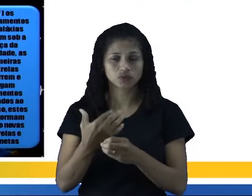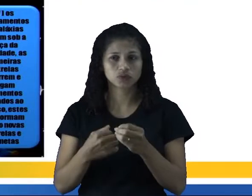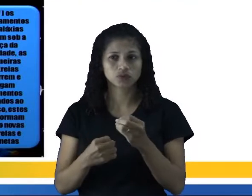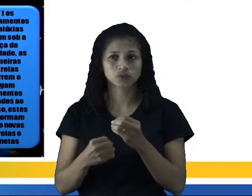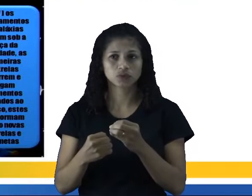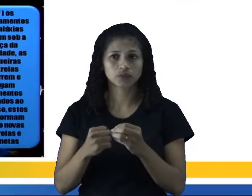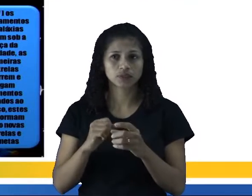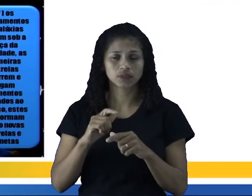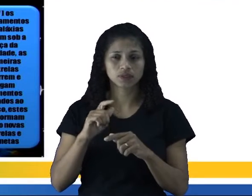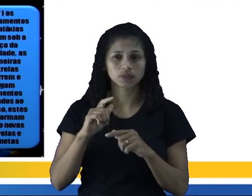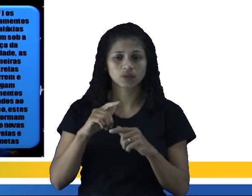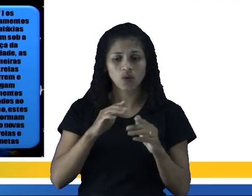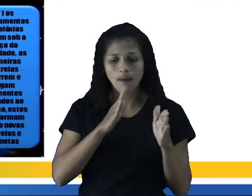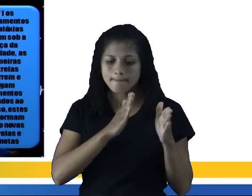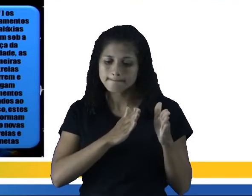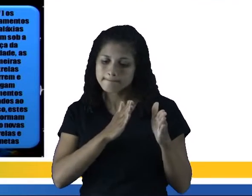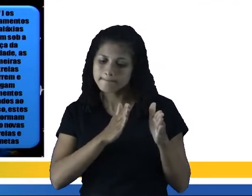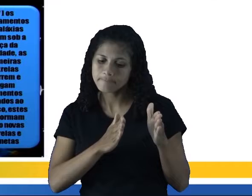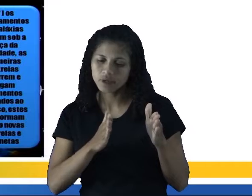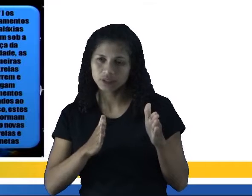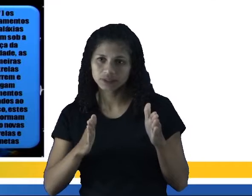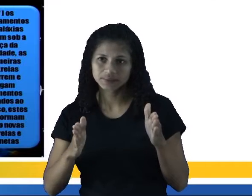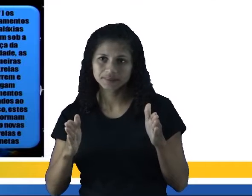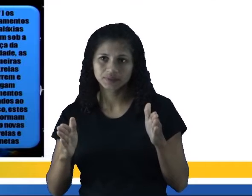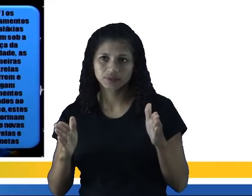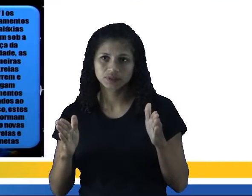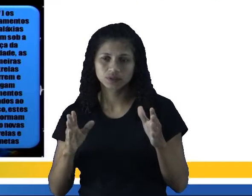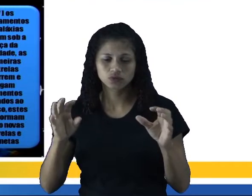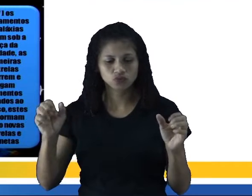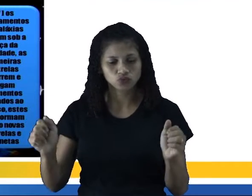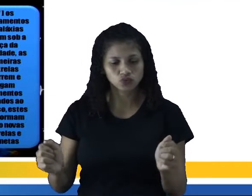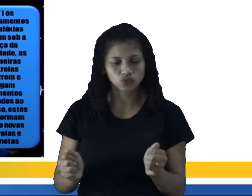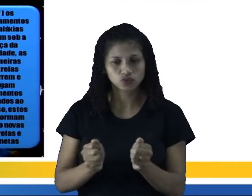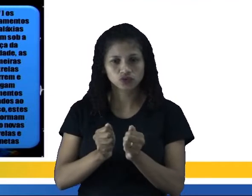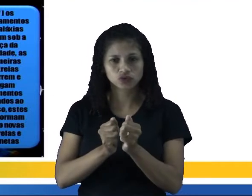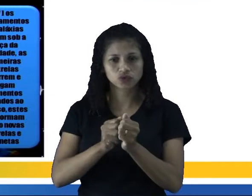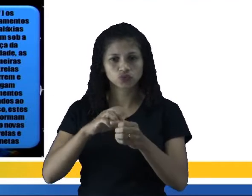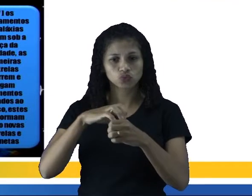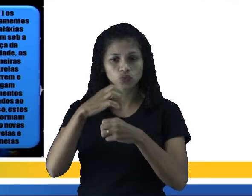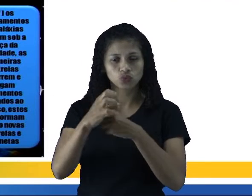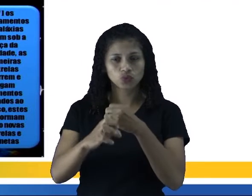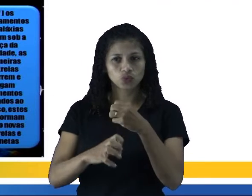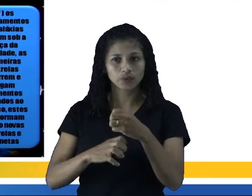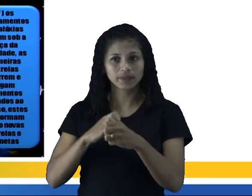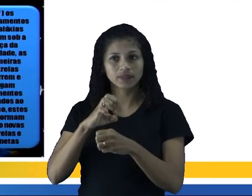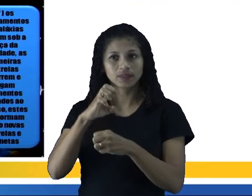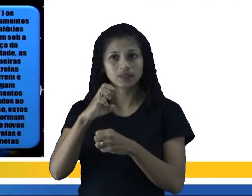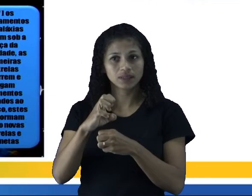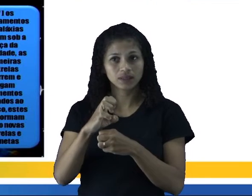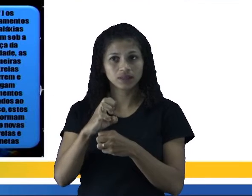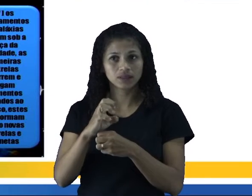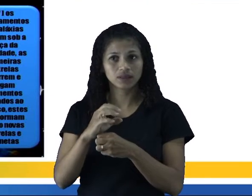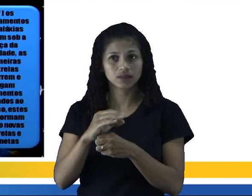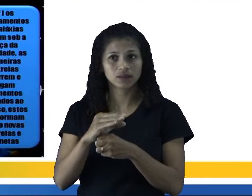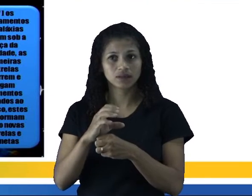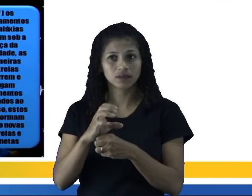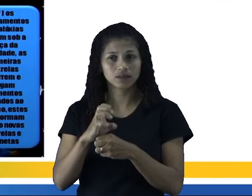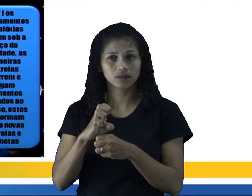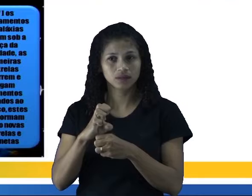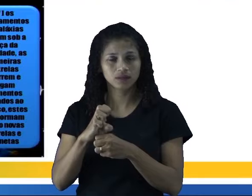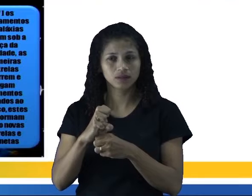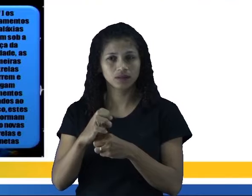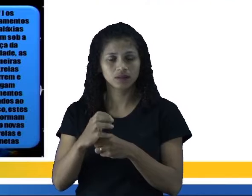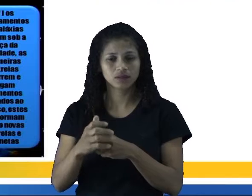e após, né, a junção ali do elétron, a gente teve a formação do átomo, né, de hidrogênio e do átomo